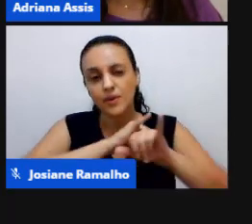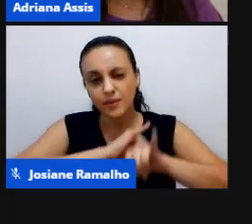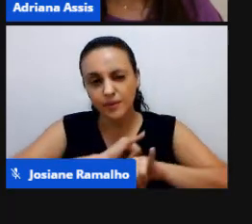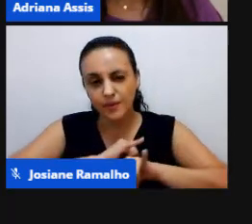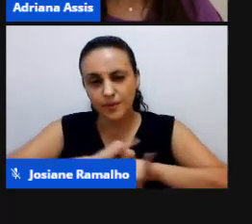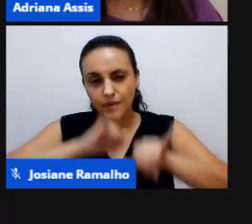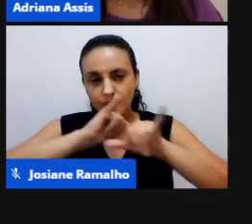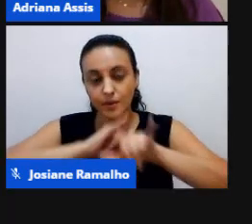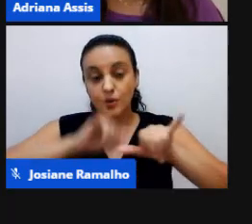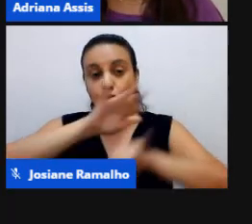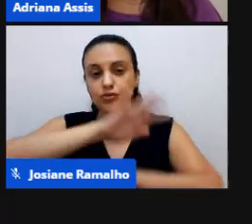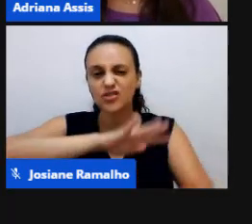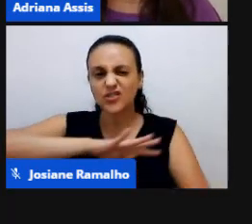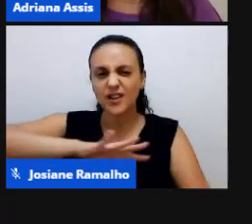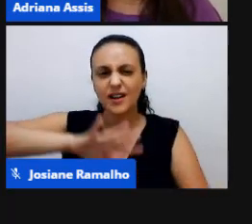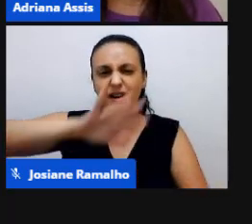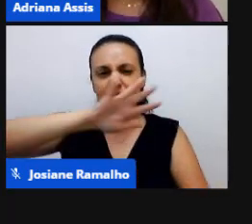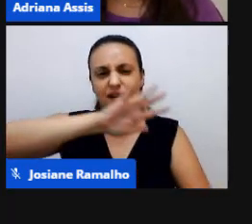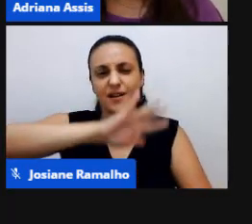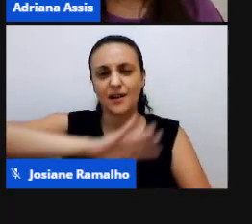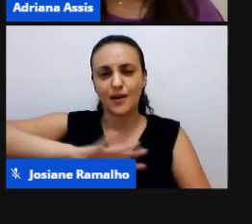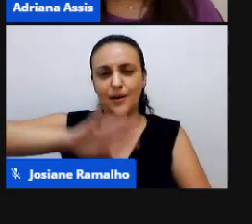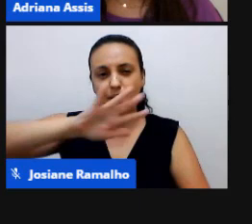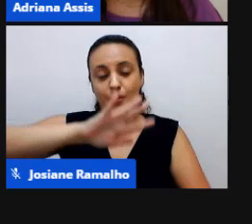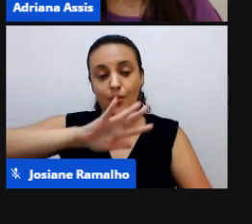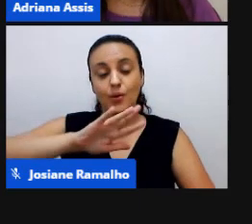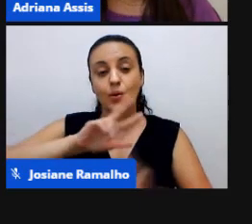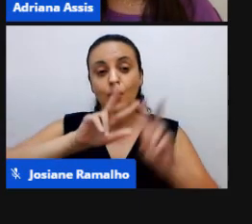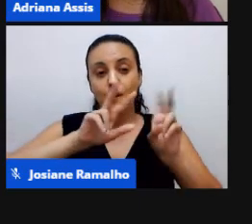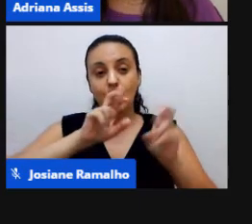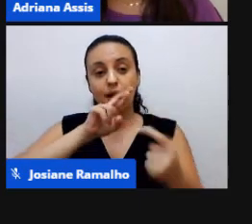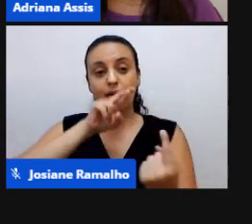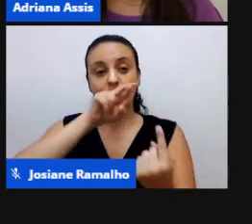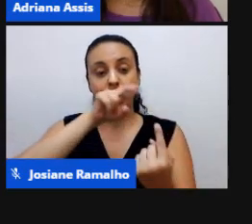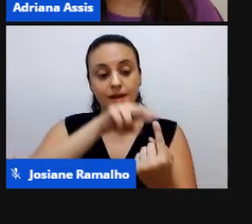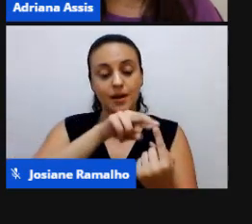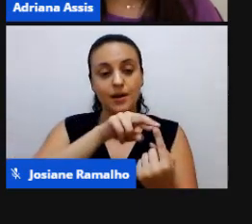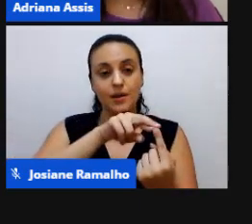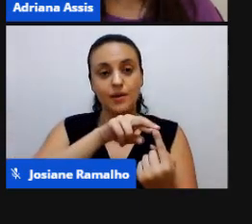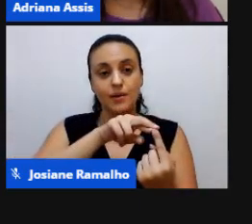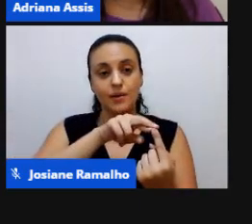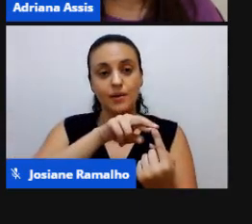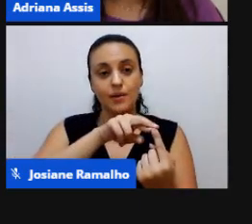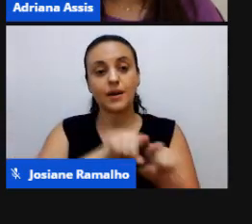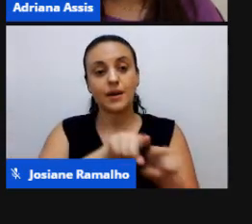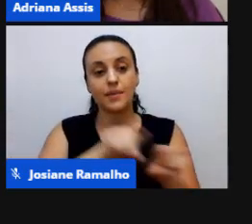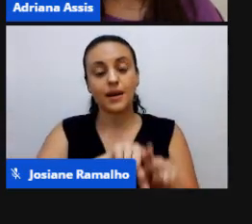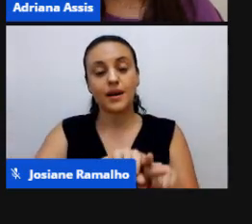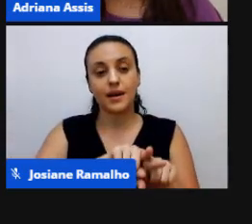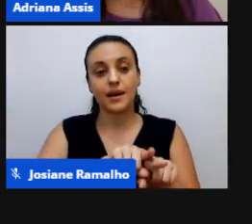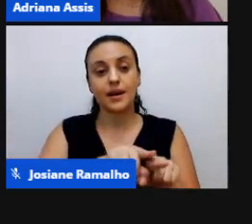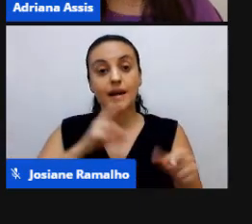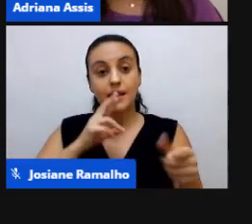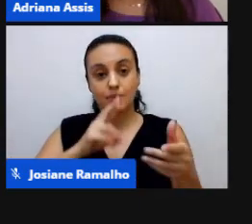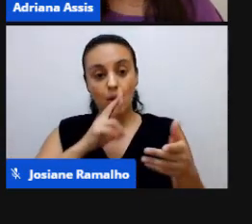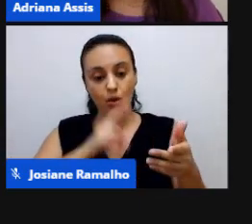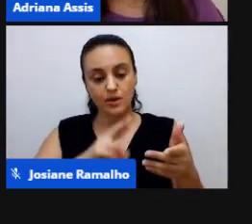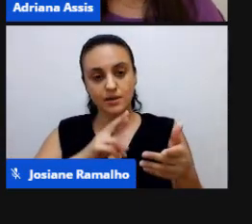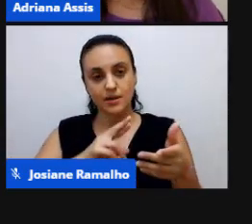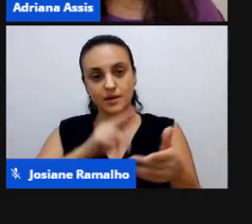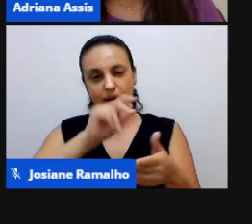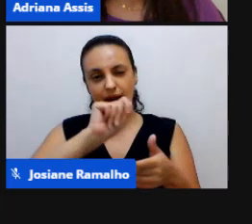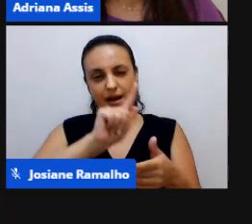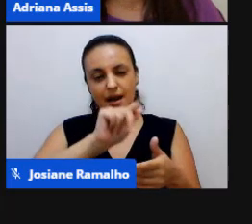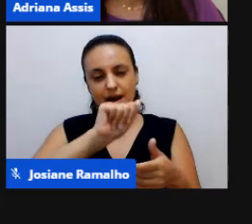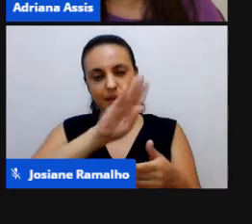informações gerais sobre os referenciais, os gabaritos dos cadernos base e sobre